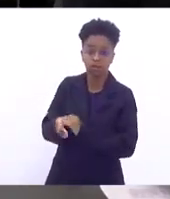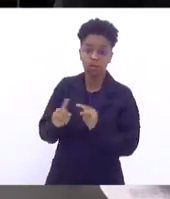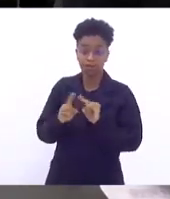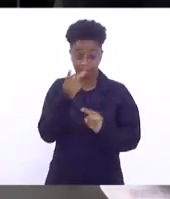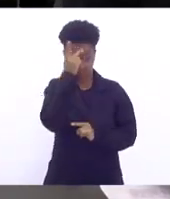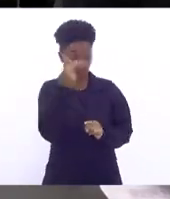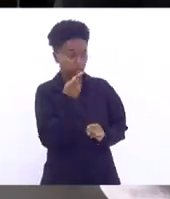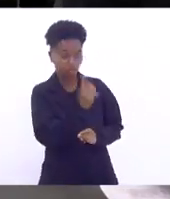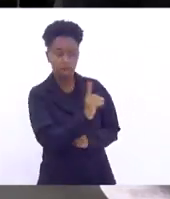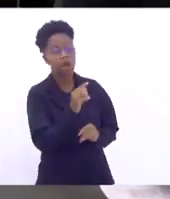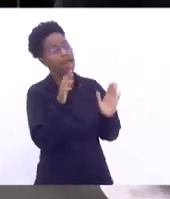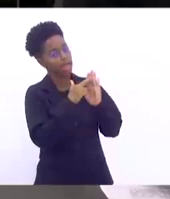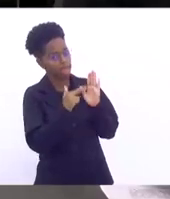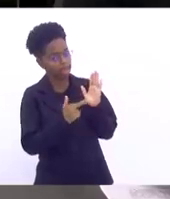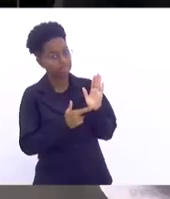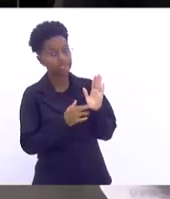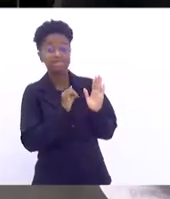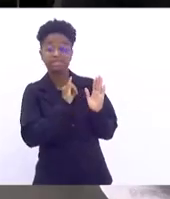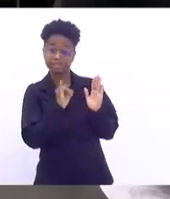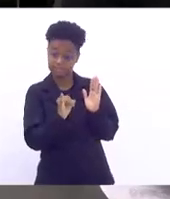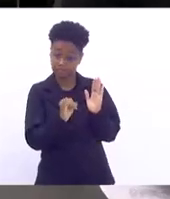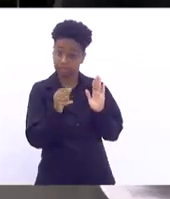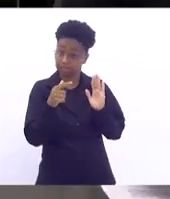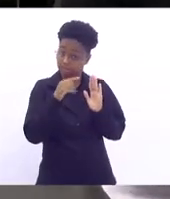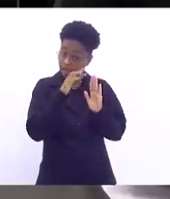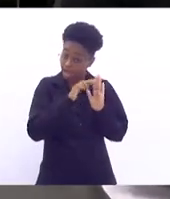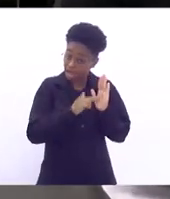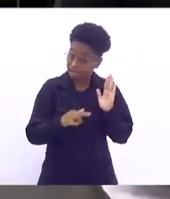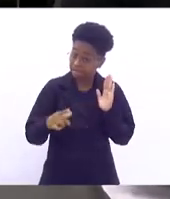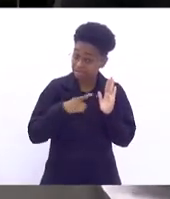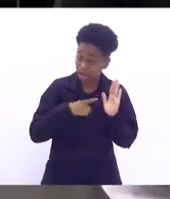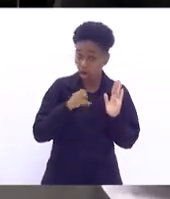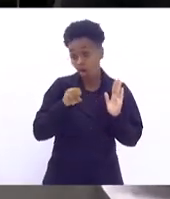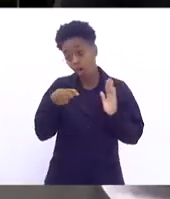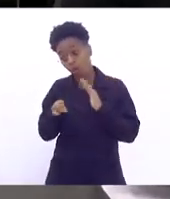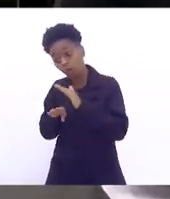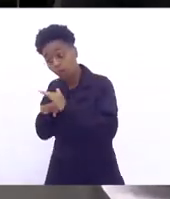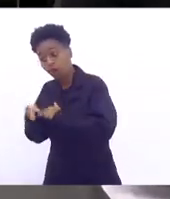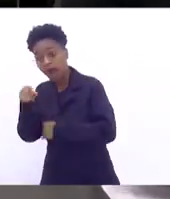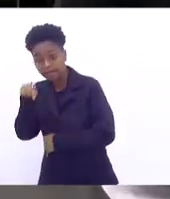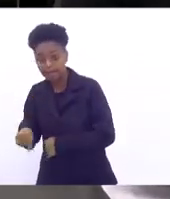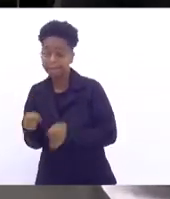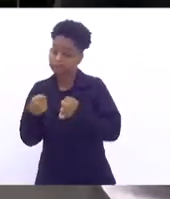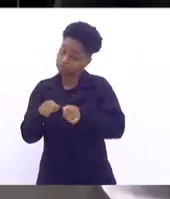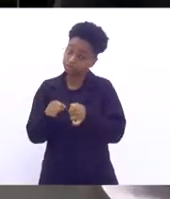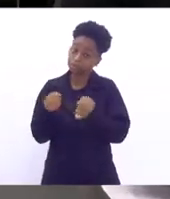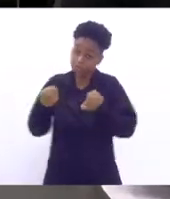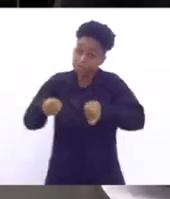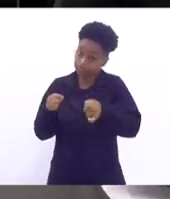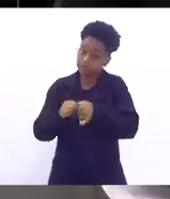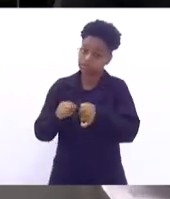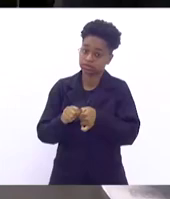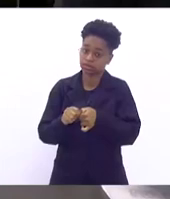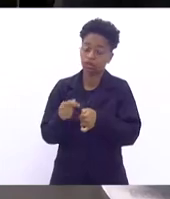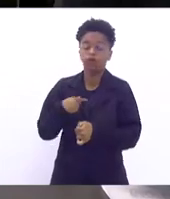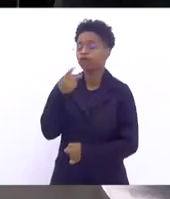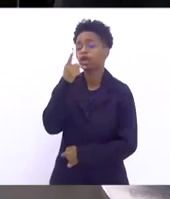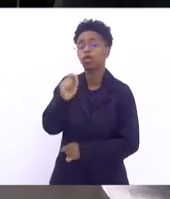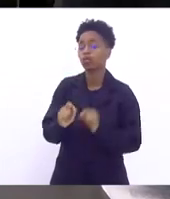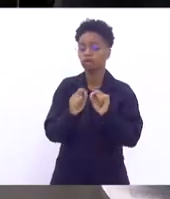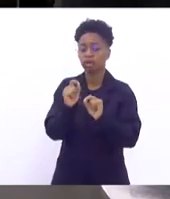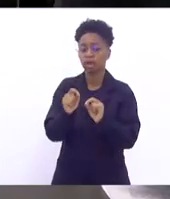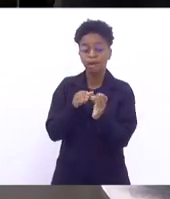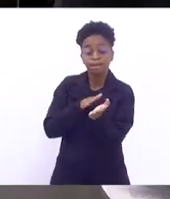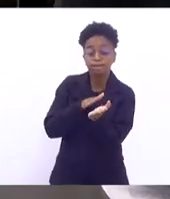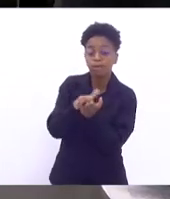não tá na regra Então se tá na regra ou se é uma prática da casa tem que ser feito do que que eu tô falando da